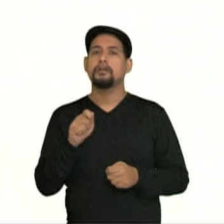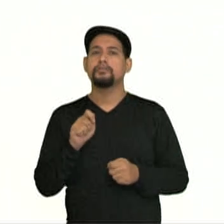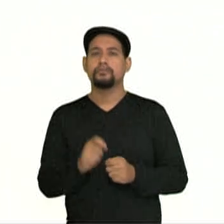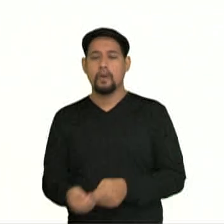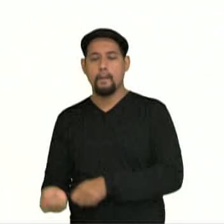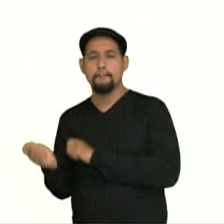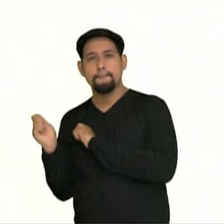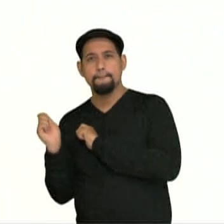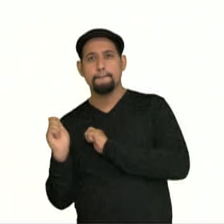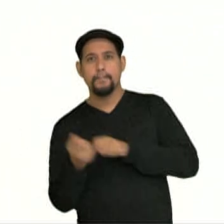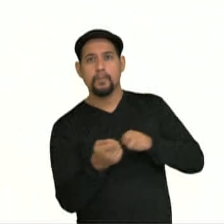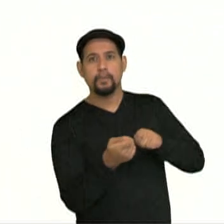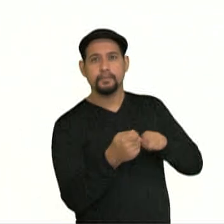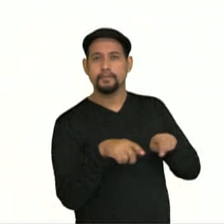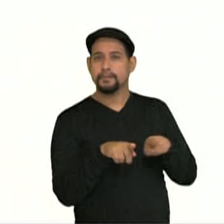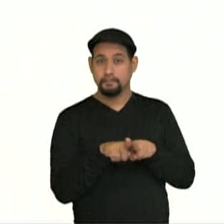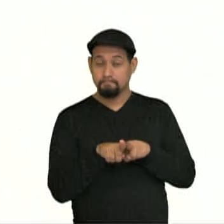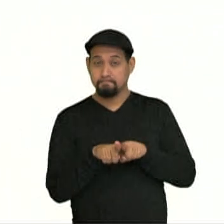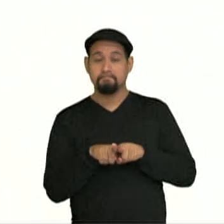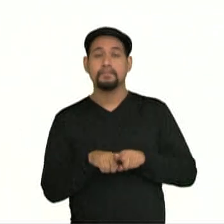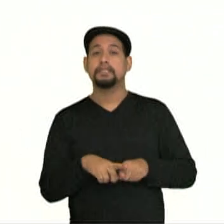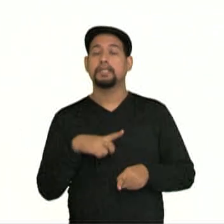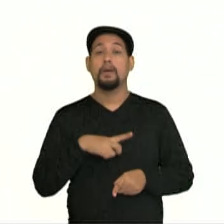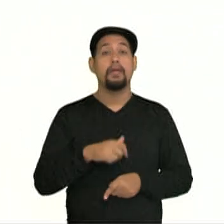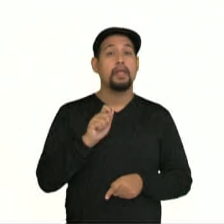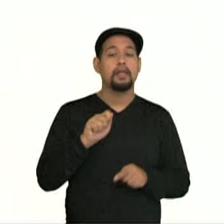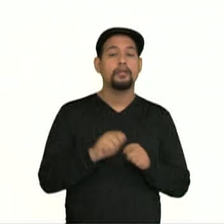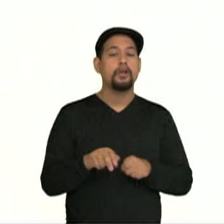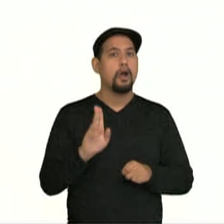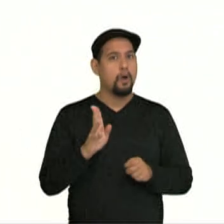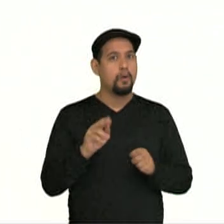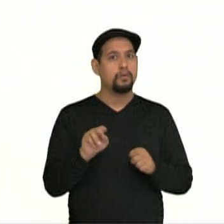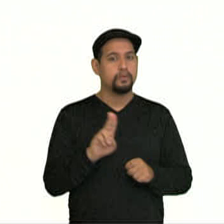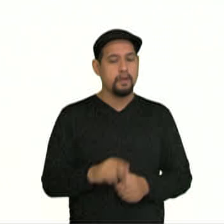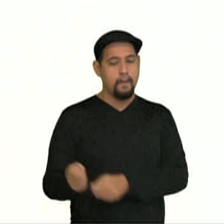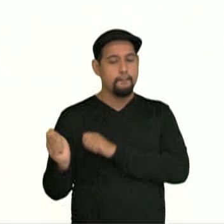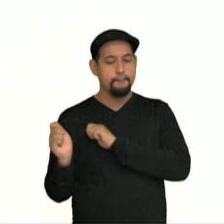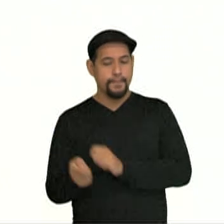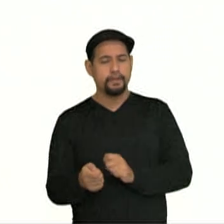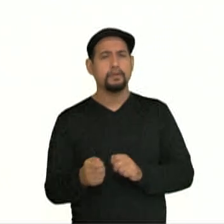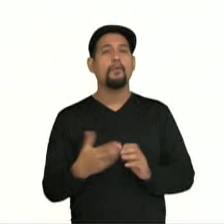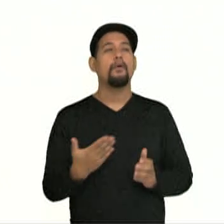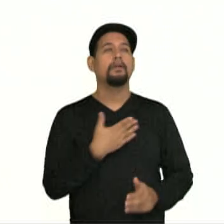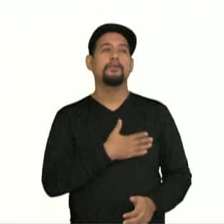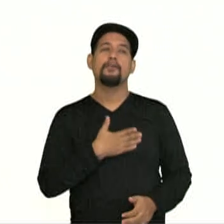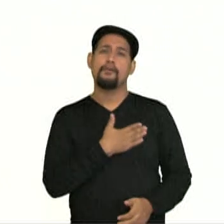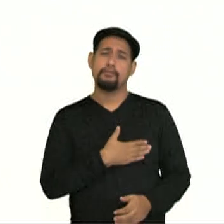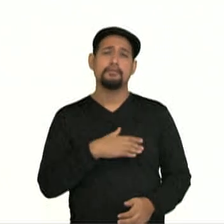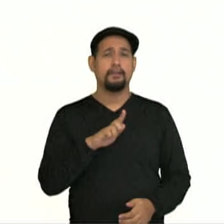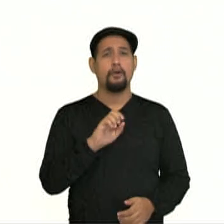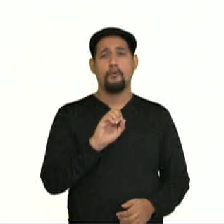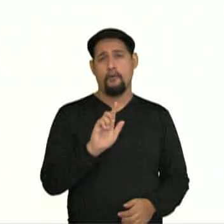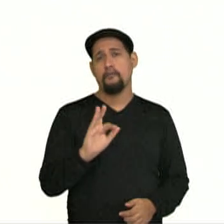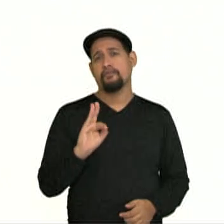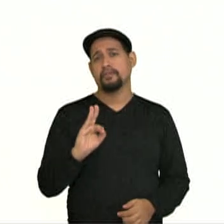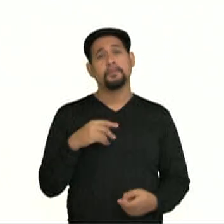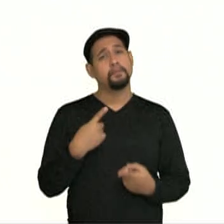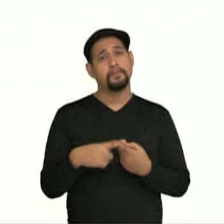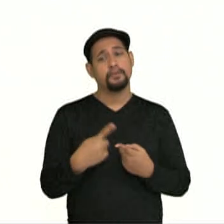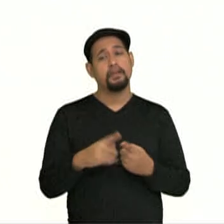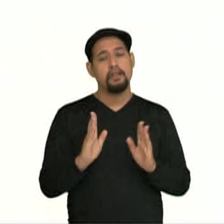estou jogando golfe. Então, he is playing golf. E, claro, qual é o esporte favorito dele? Golf, porque